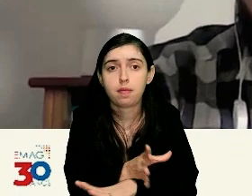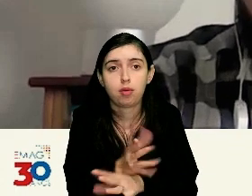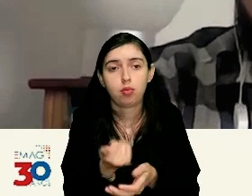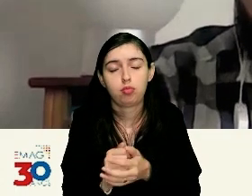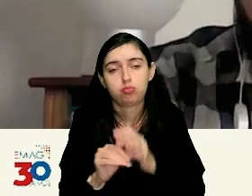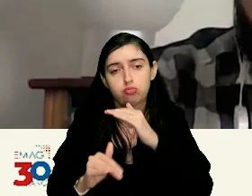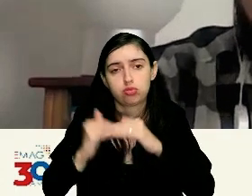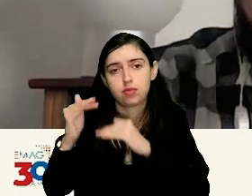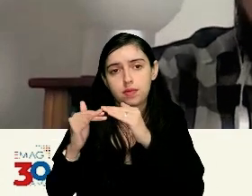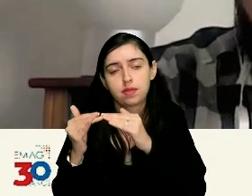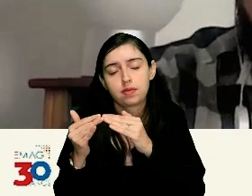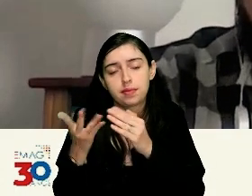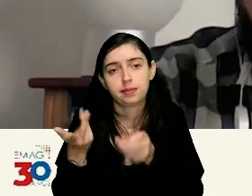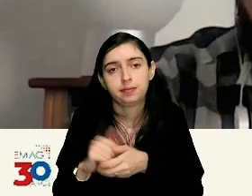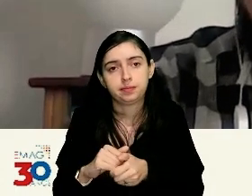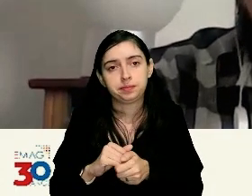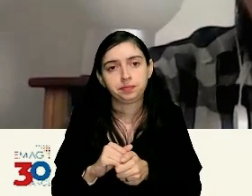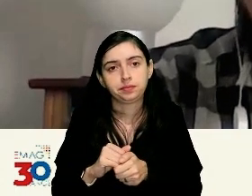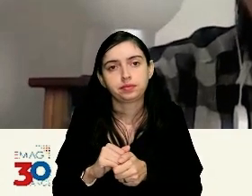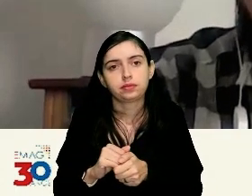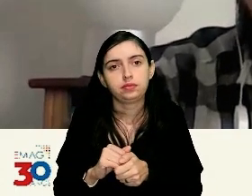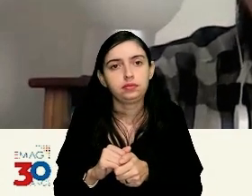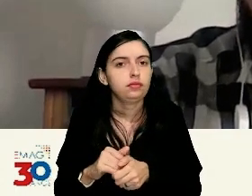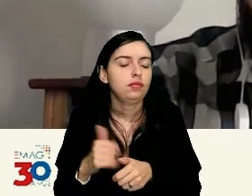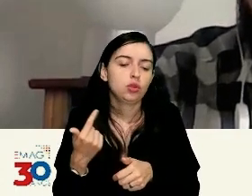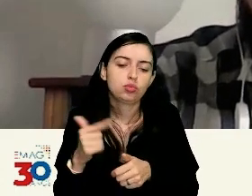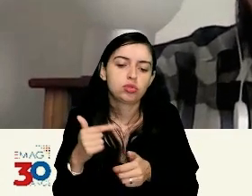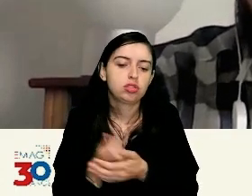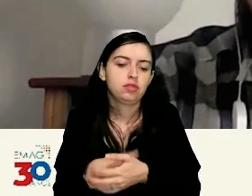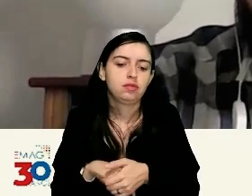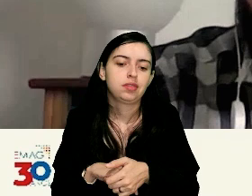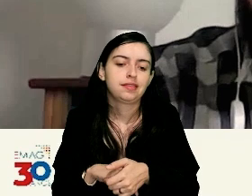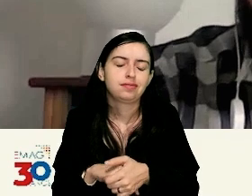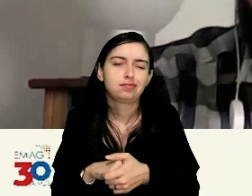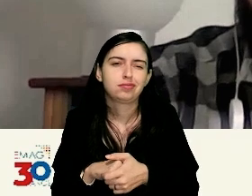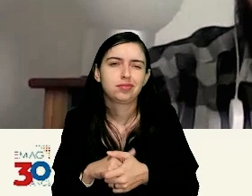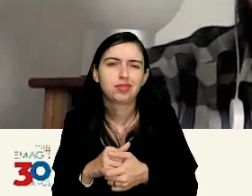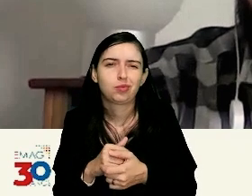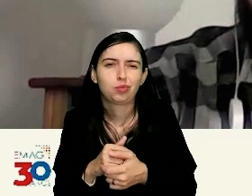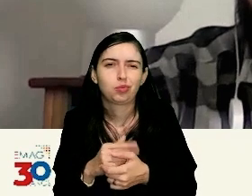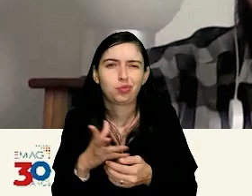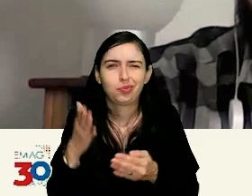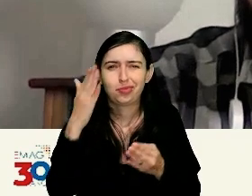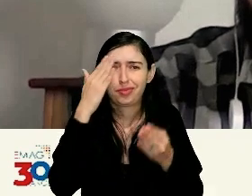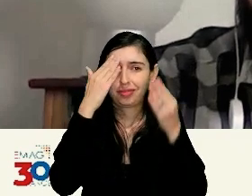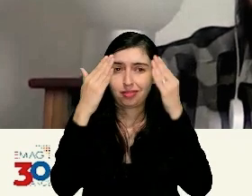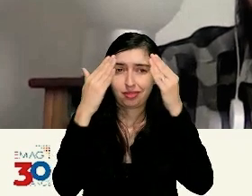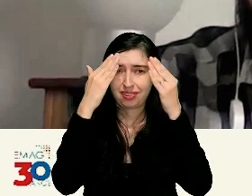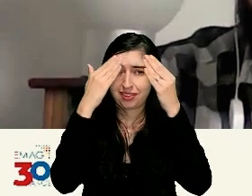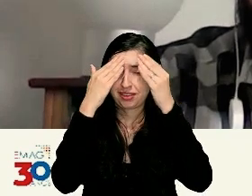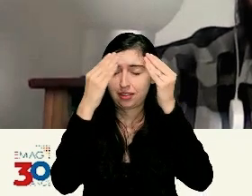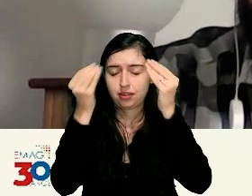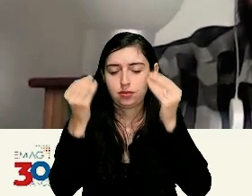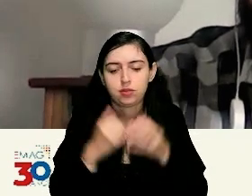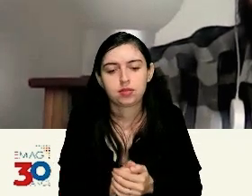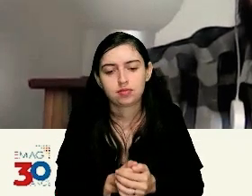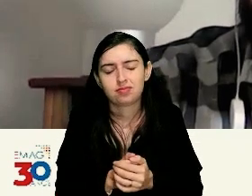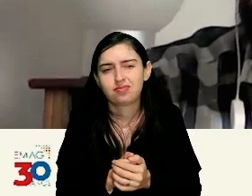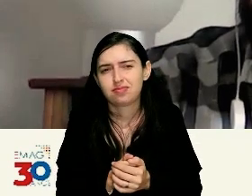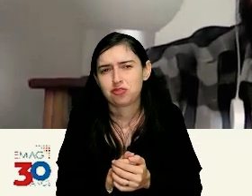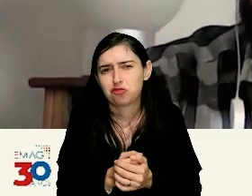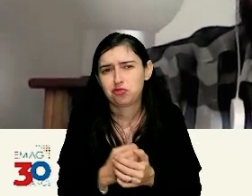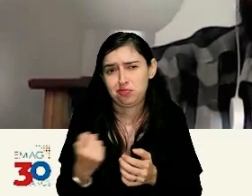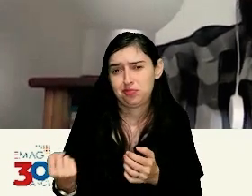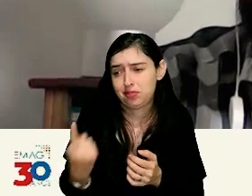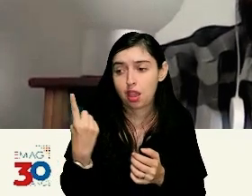né? Então, assim, eu não tive nenhum trauma depois, não. E isso causou muita estranheza, porque todo mundo via a gente como